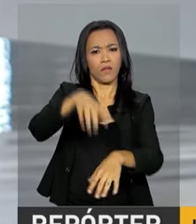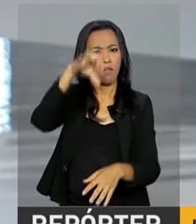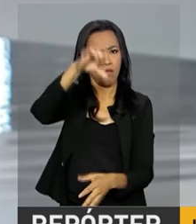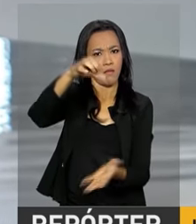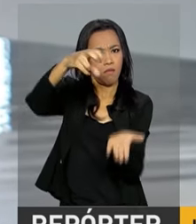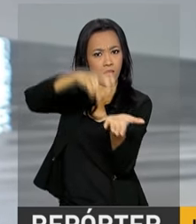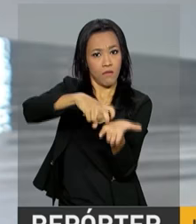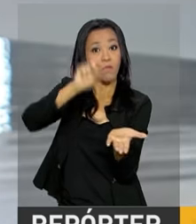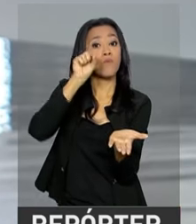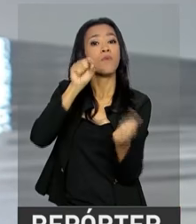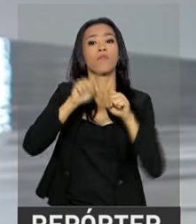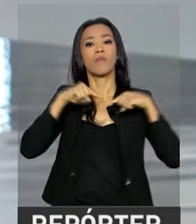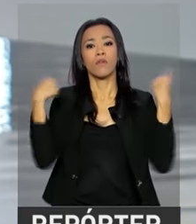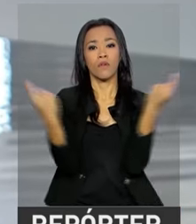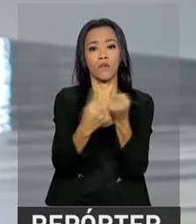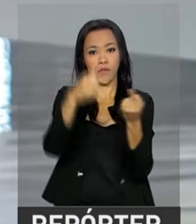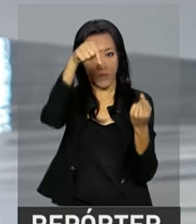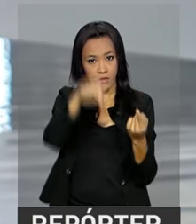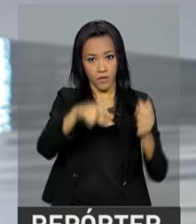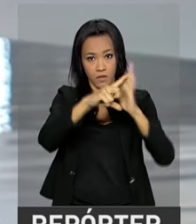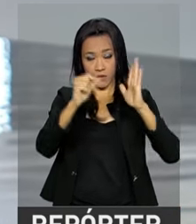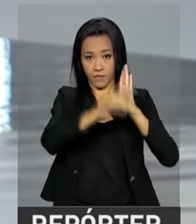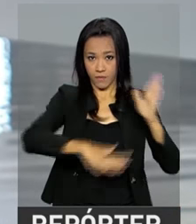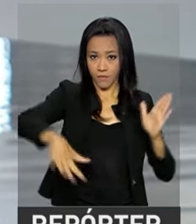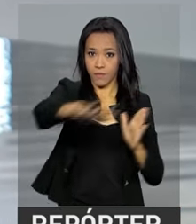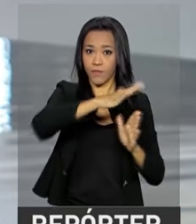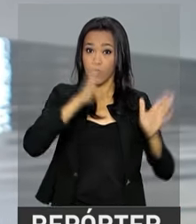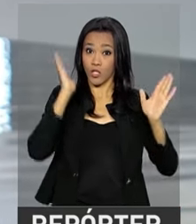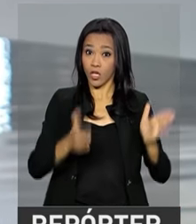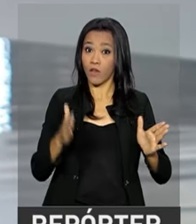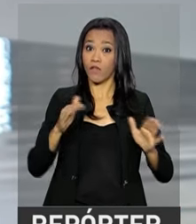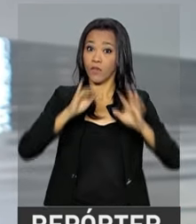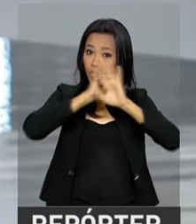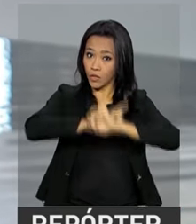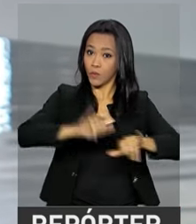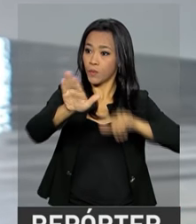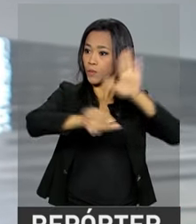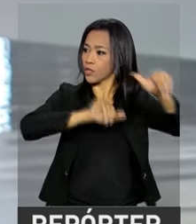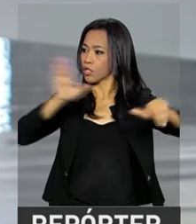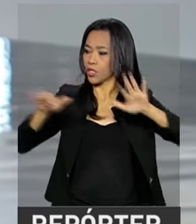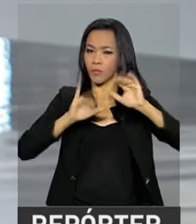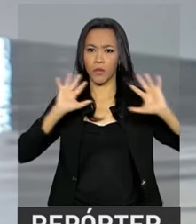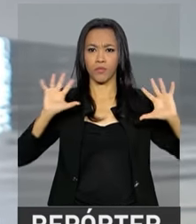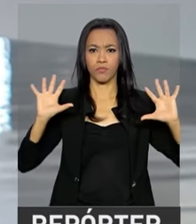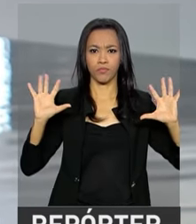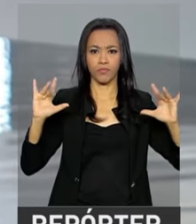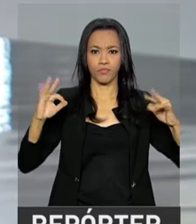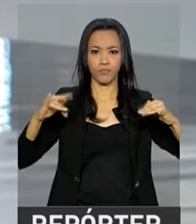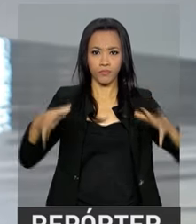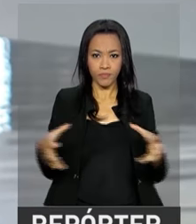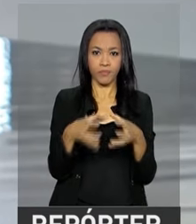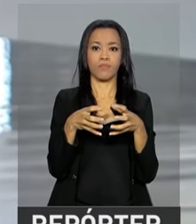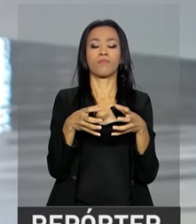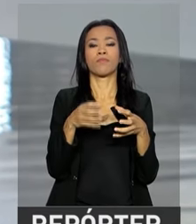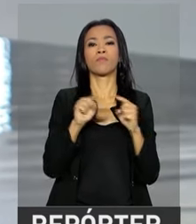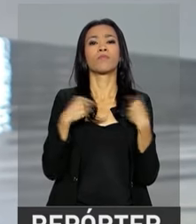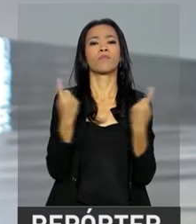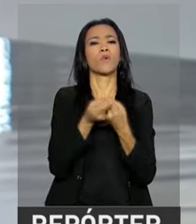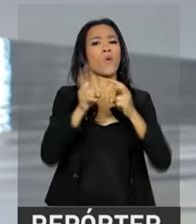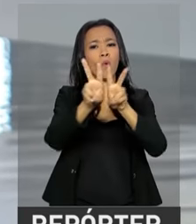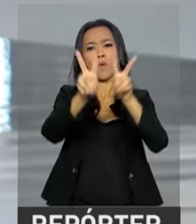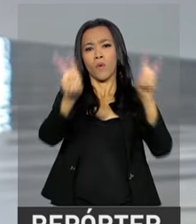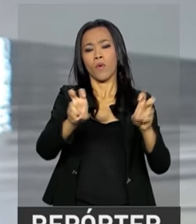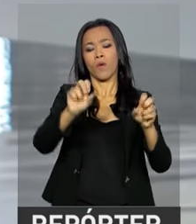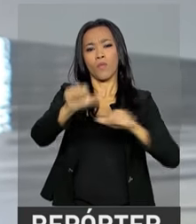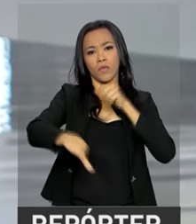uma reunião aqui no palácio do planalto essa reunião foi convocada pelo presidente michel temer para tratar justamente da reforma da previdência